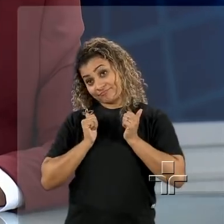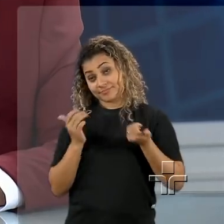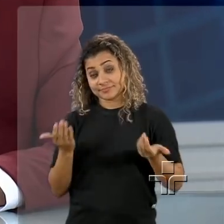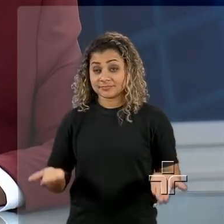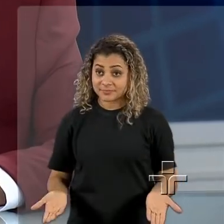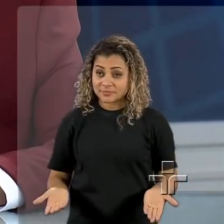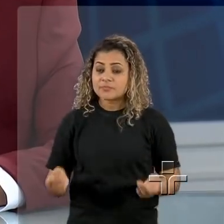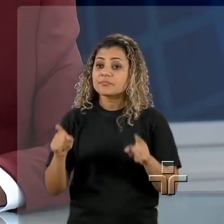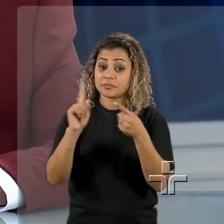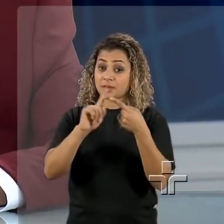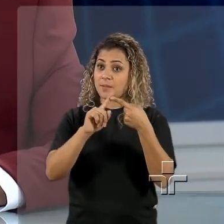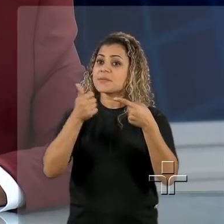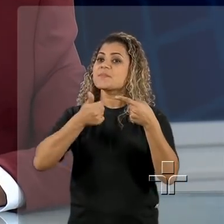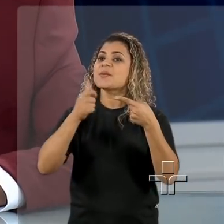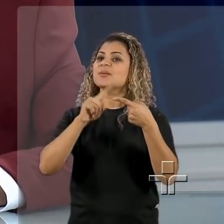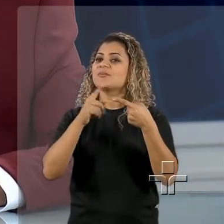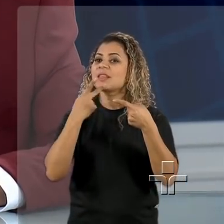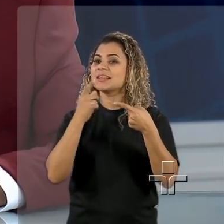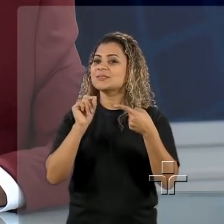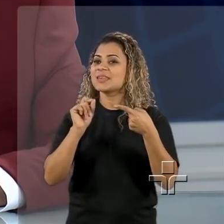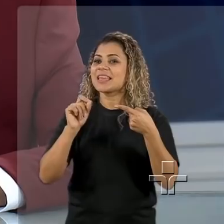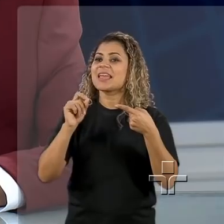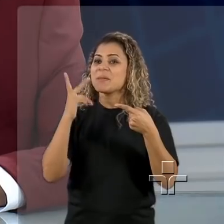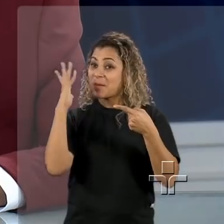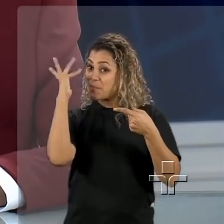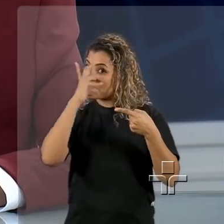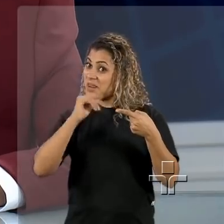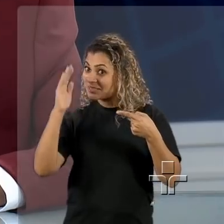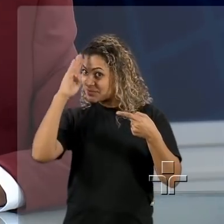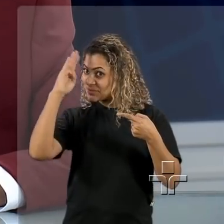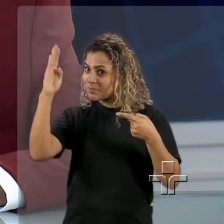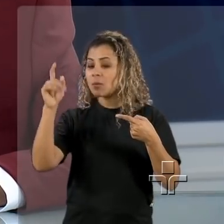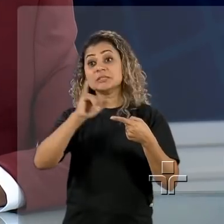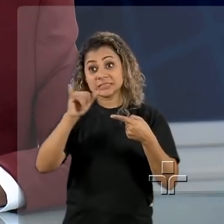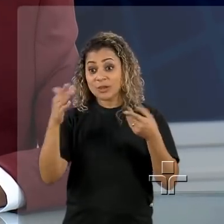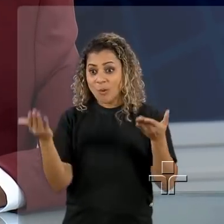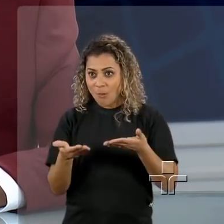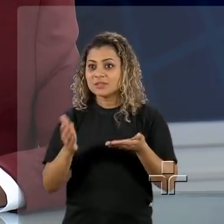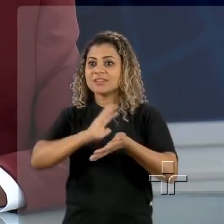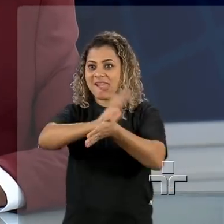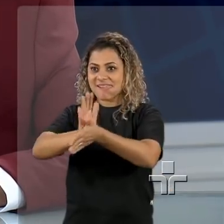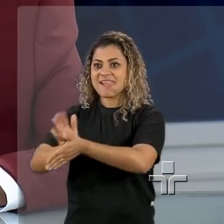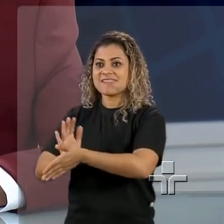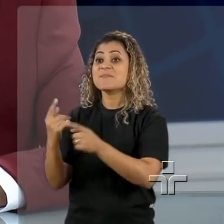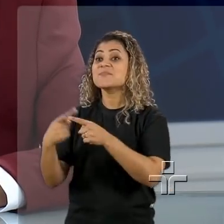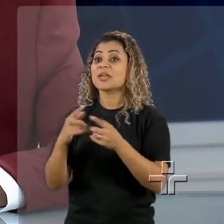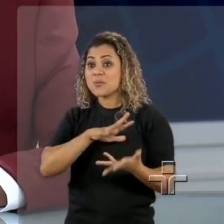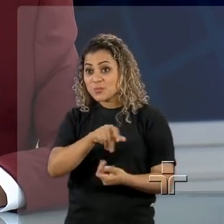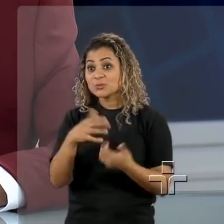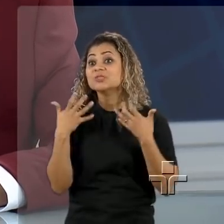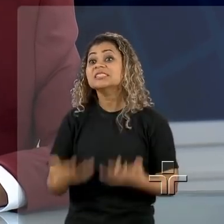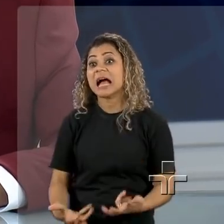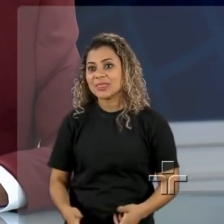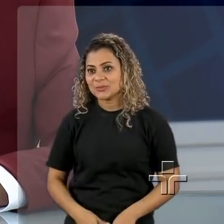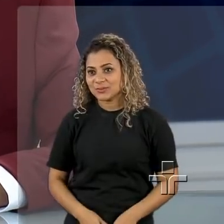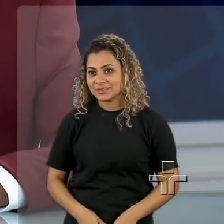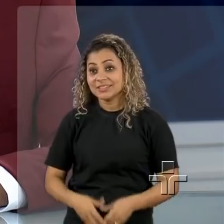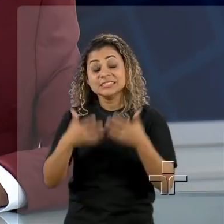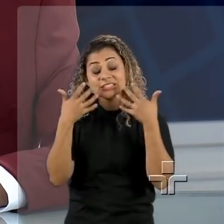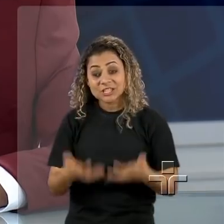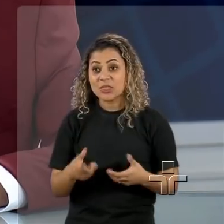No telão, nós temos algumas mensagens enviadas na hashtag Jornal da Cultura. Vamos ver. O Reinaldo Berto diz: as feias